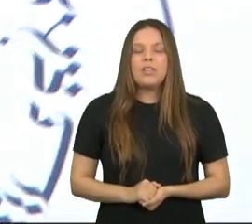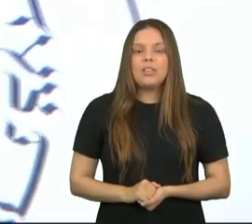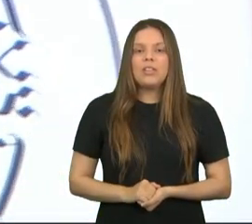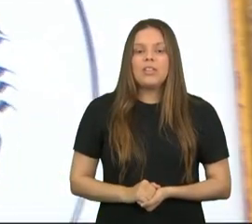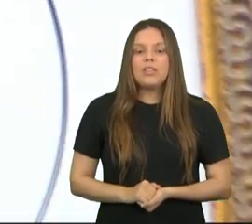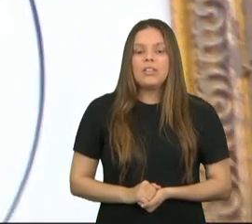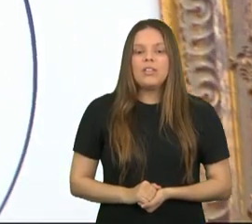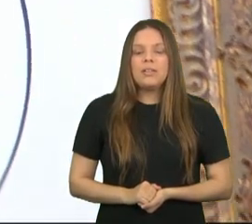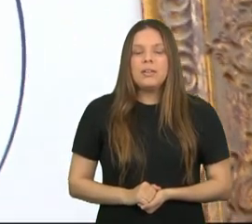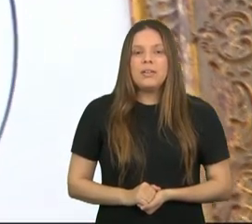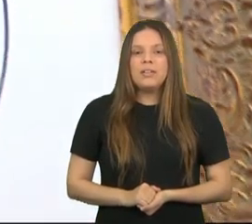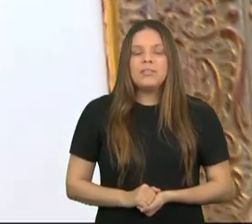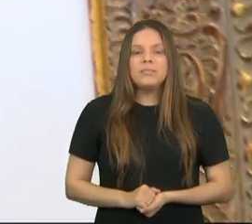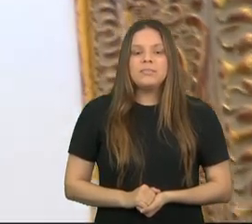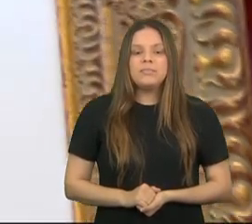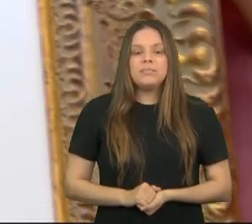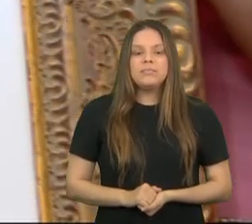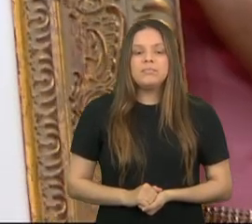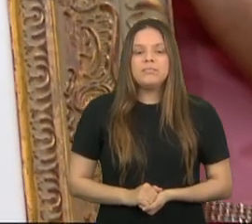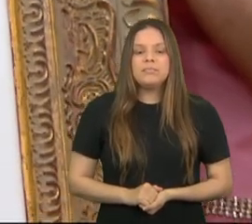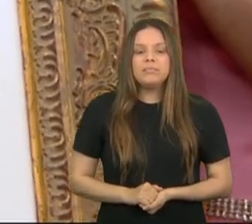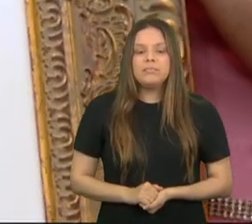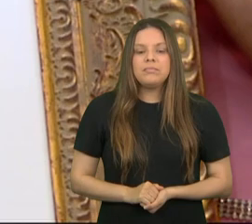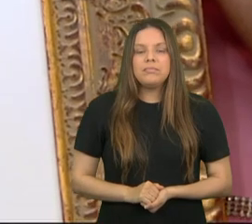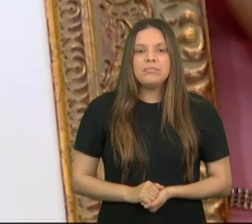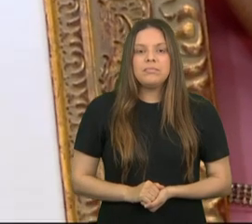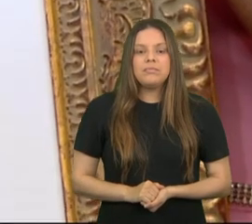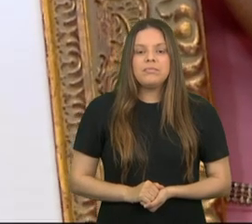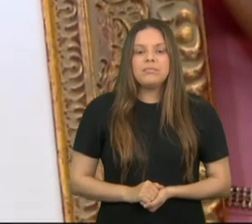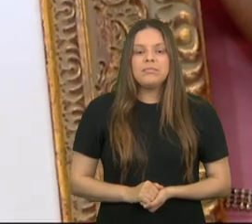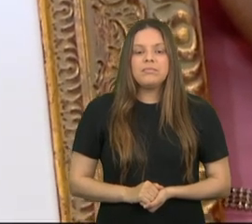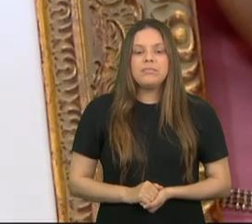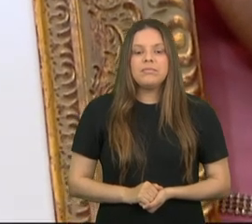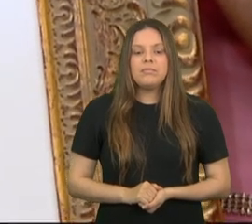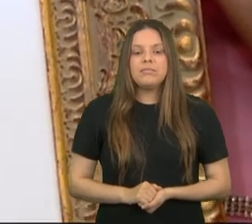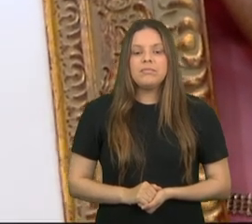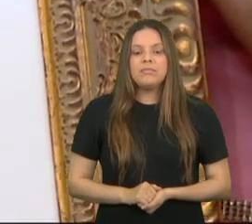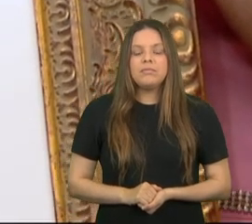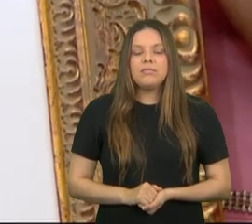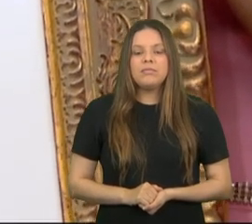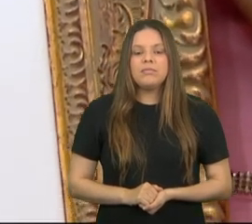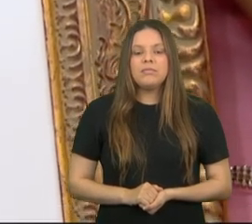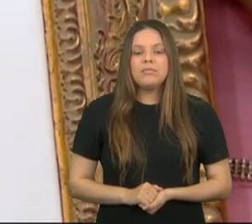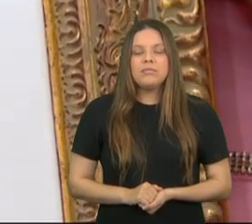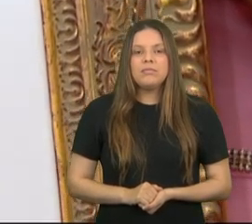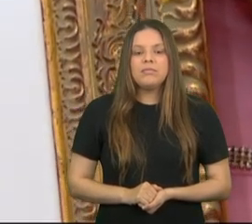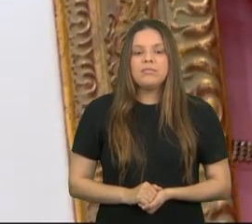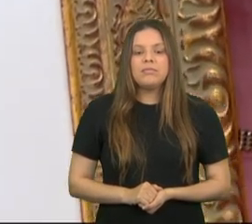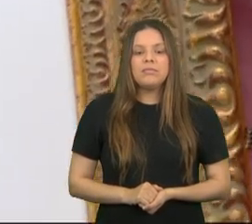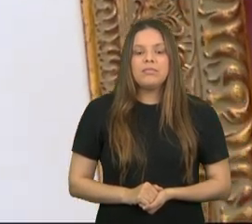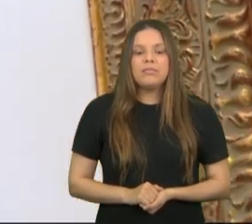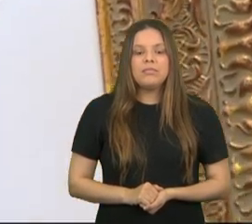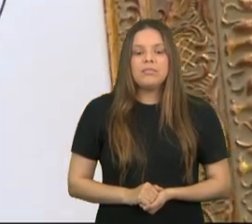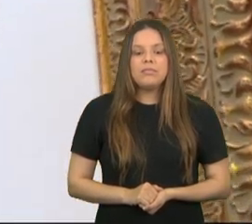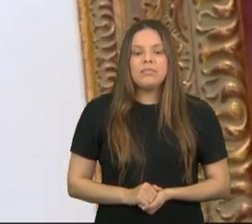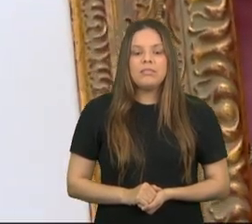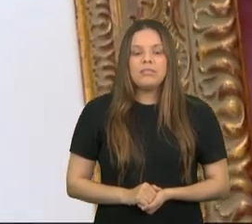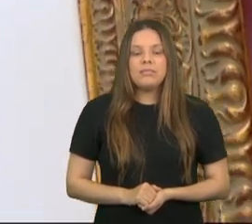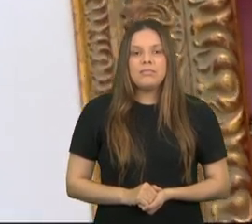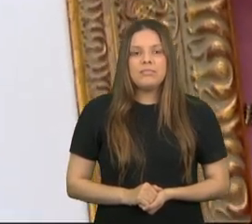Isso. Que diz, Ben Porat Yosef Ben Porat, Alai